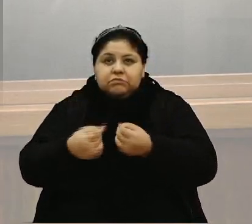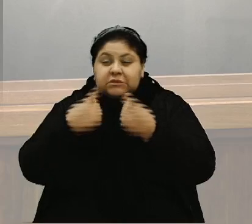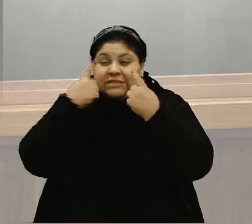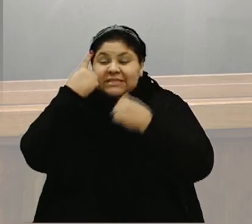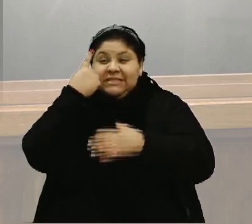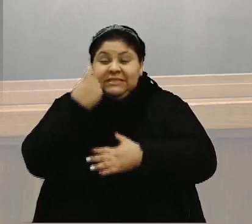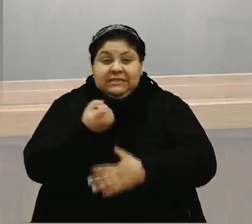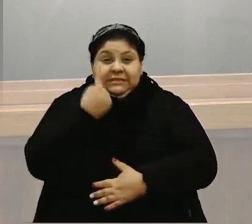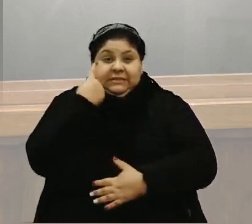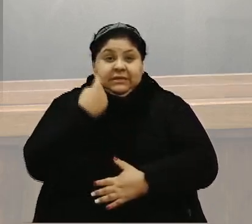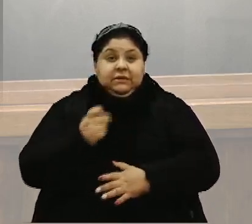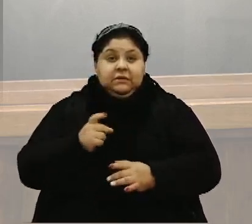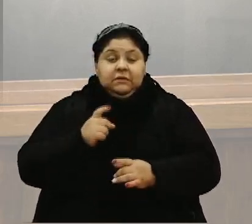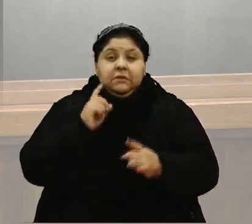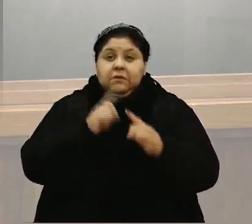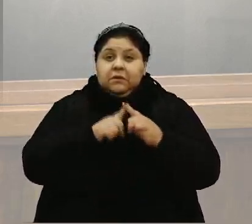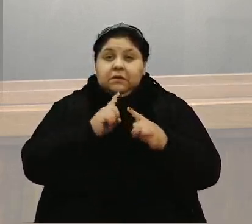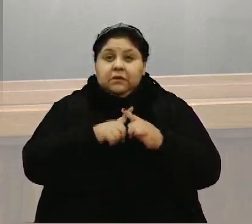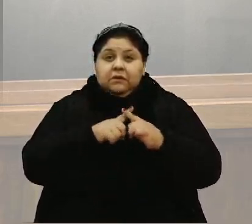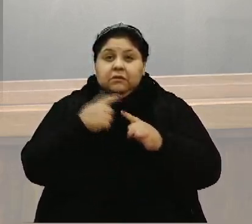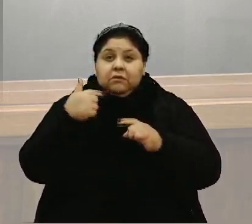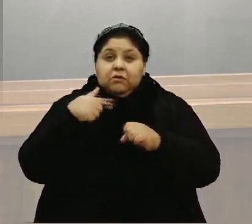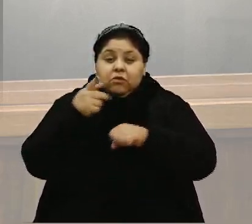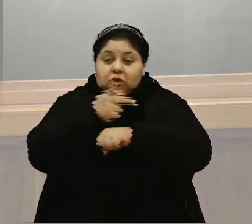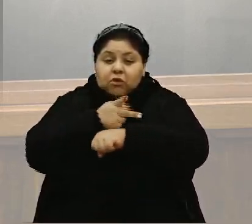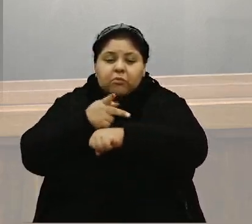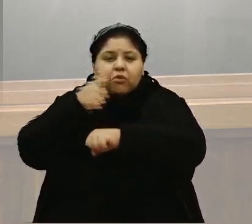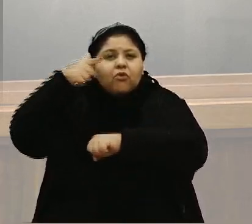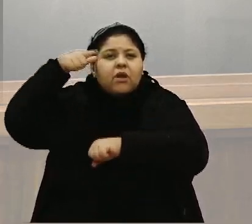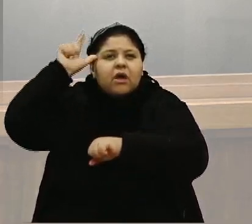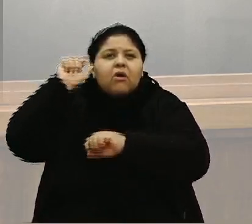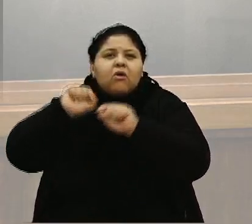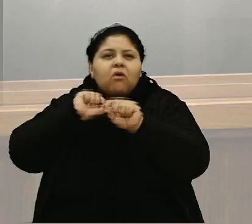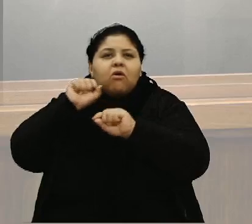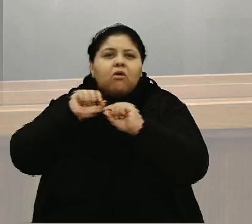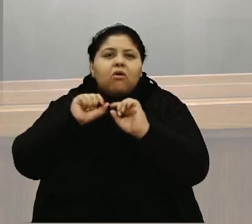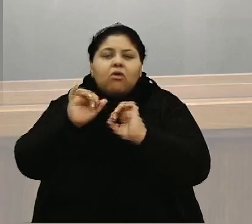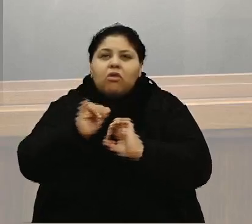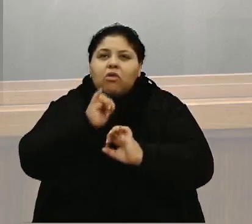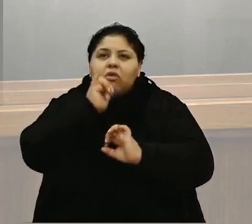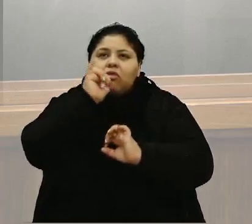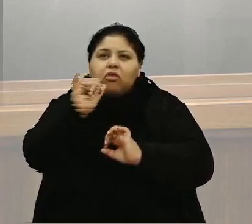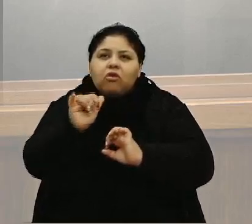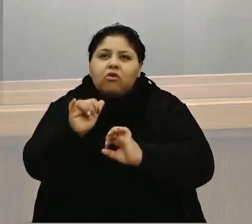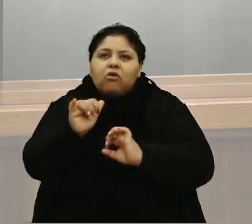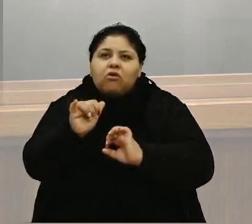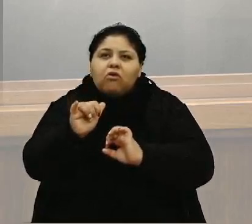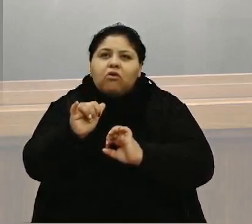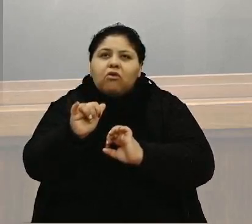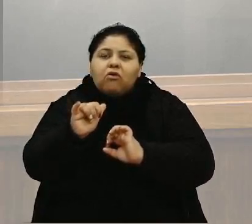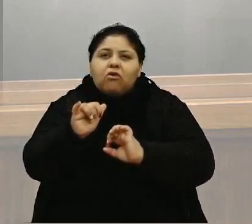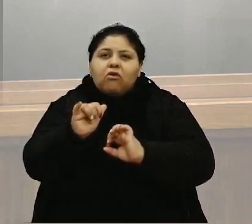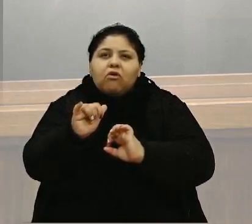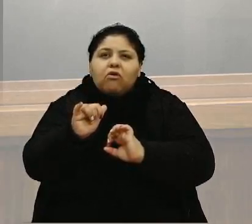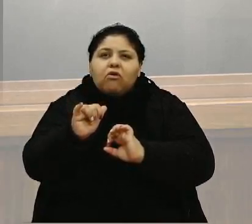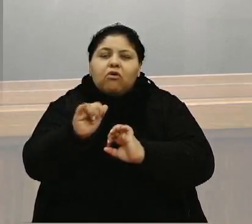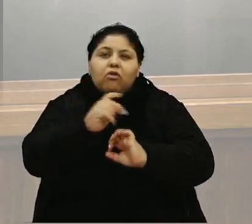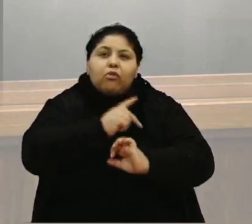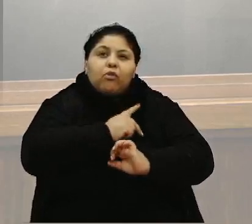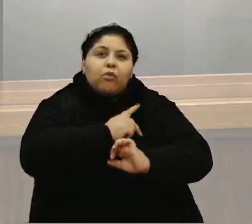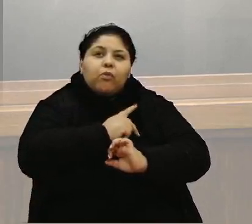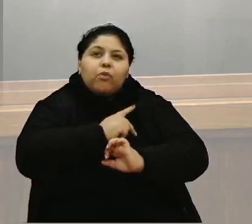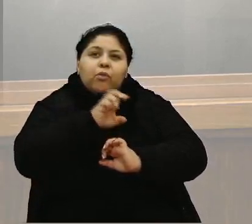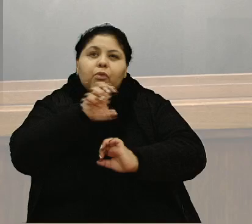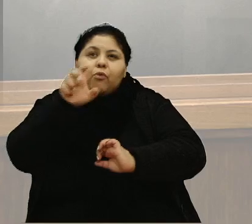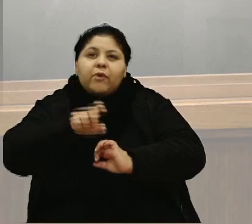estranhamento, porque inclusive ao procurar ontem qual que foram as falas do inelegível, eu fiquei pensando, eu vou